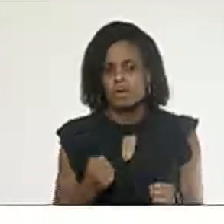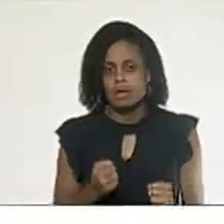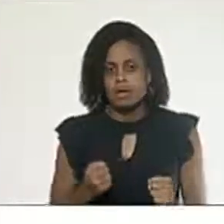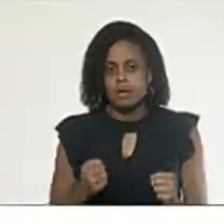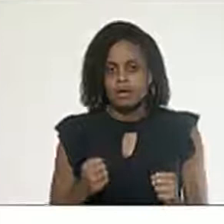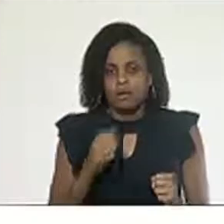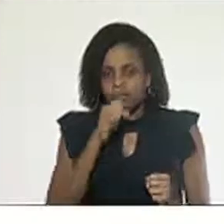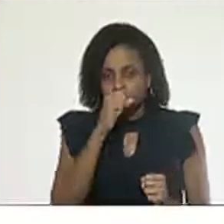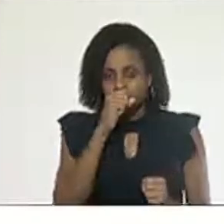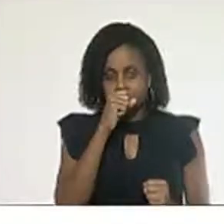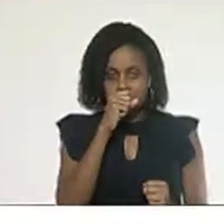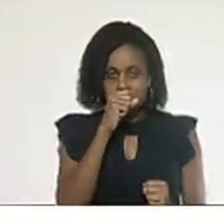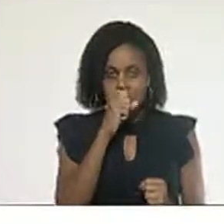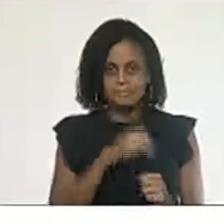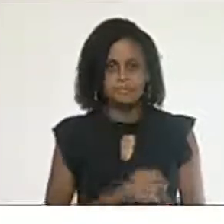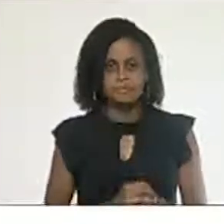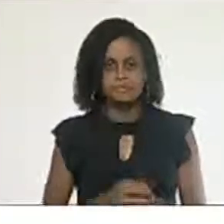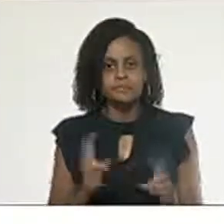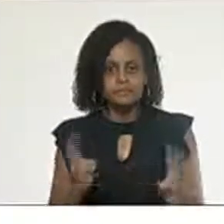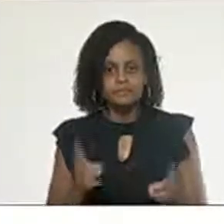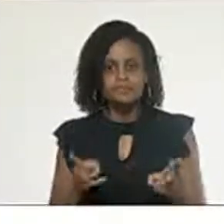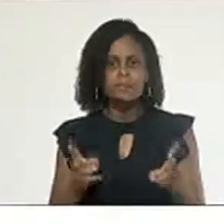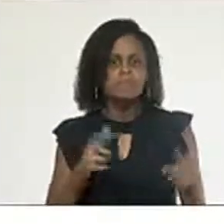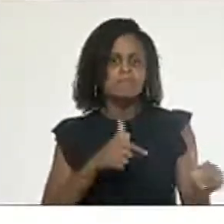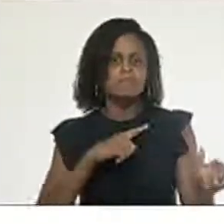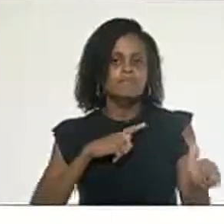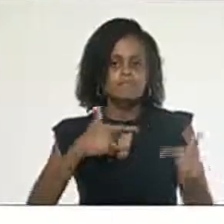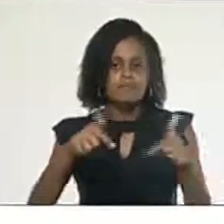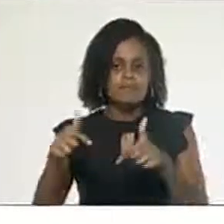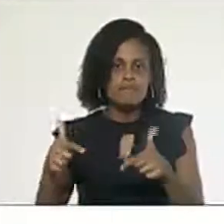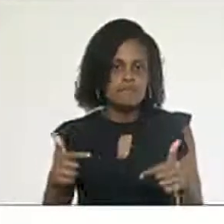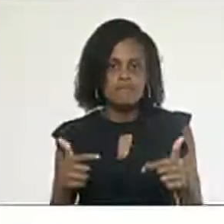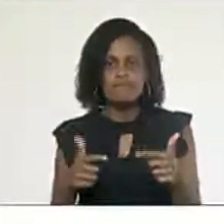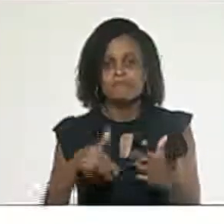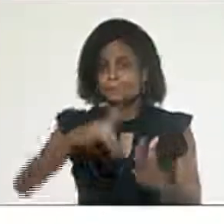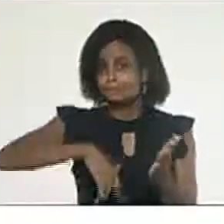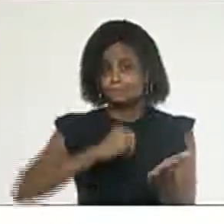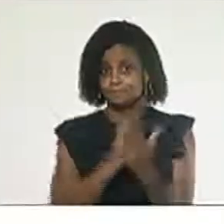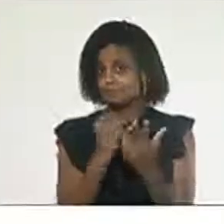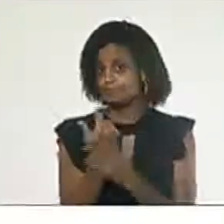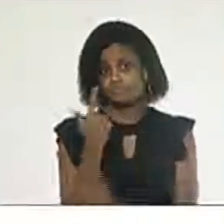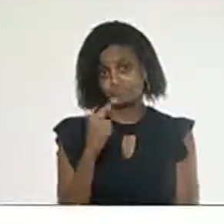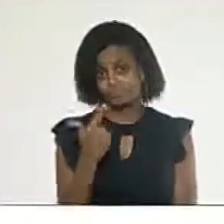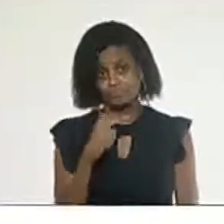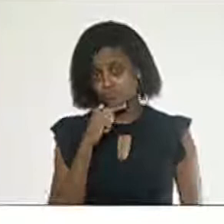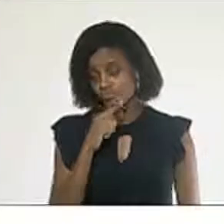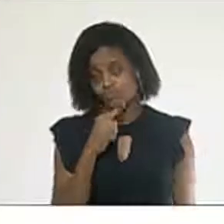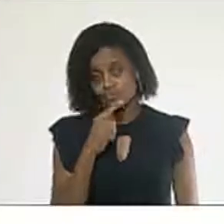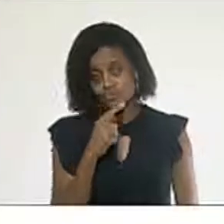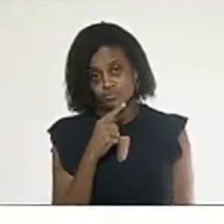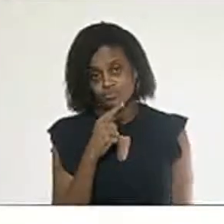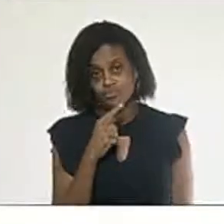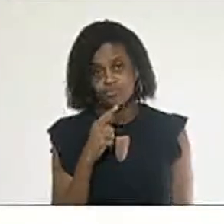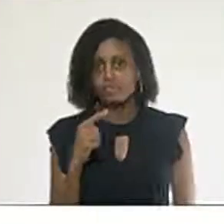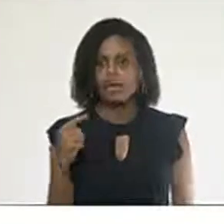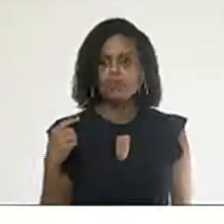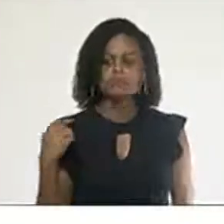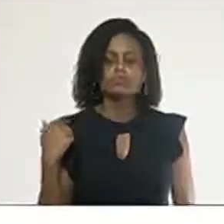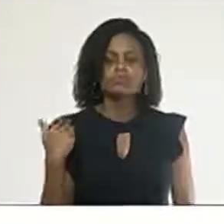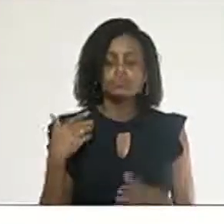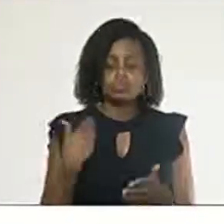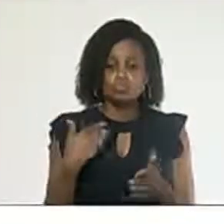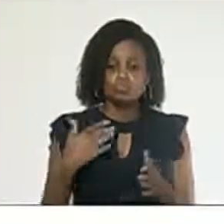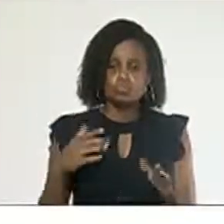trabalhadoras domésticas que sempre tiveram o seu trabalho ali na informalidade. Há pouco tempo, a gente consegue